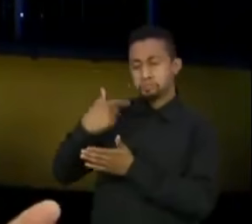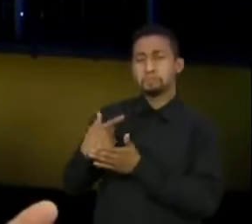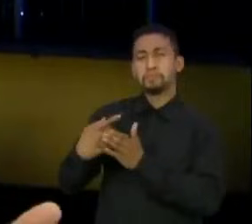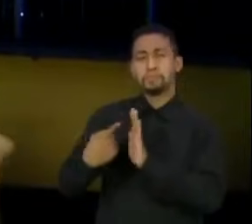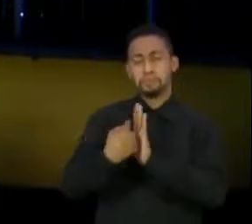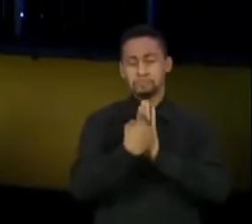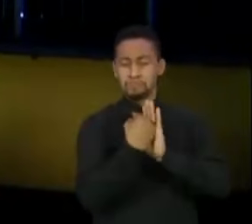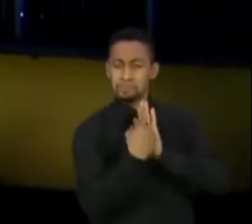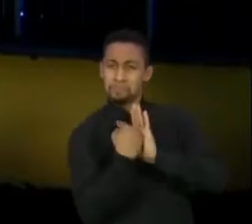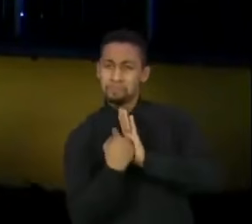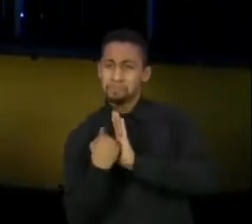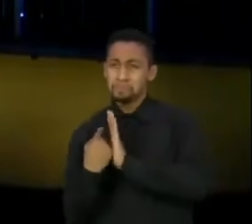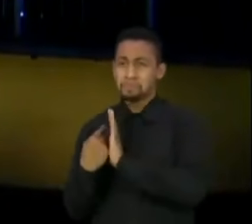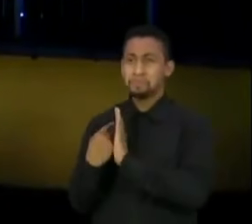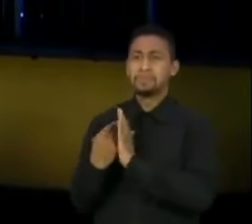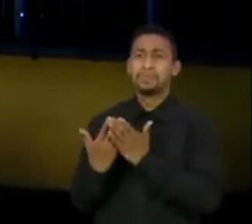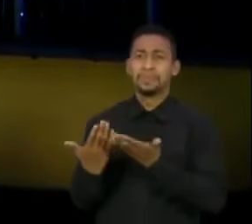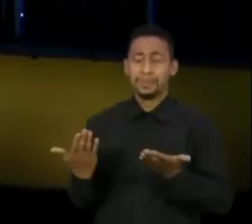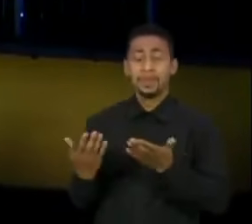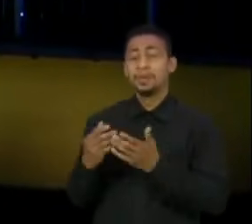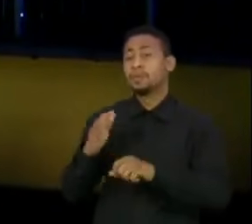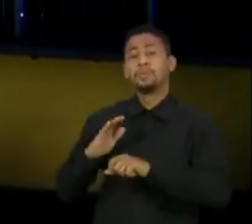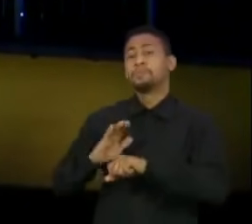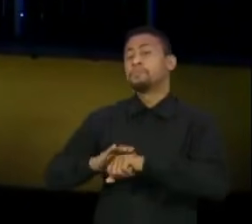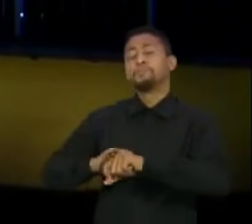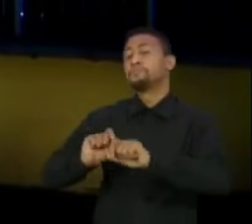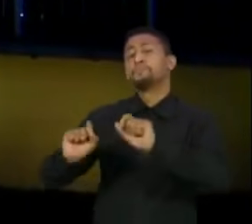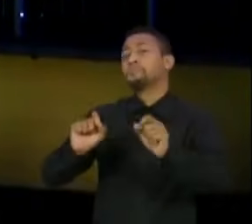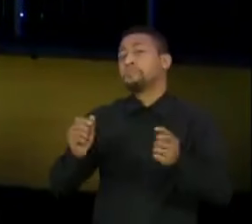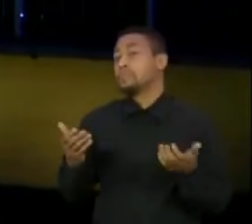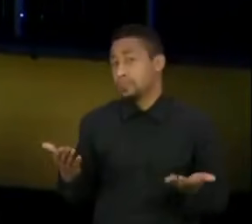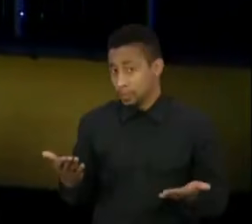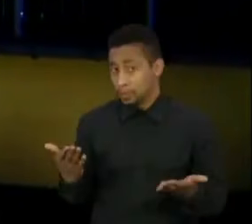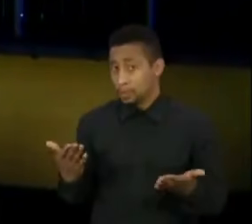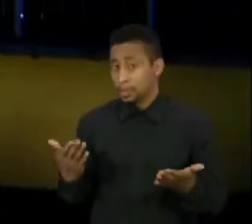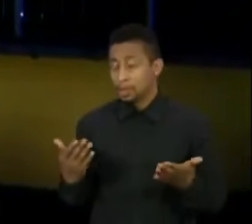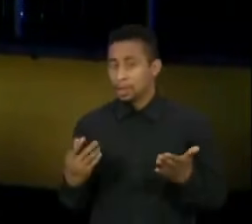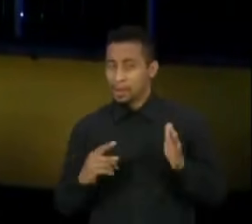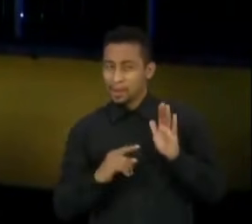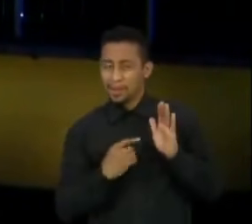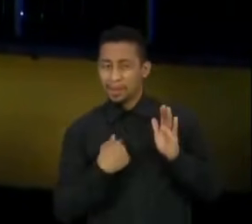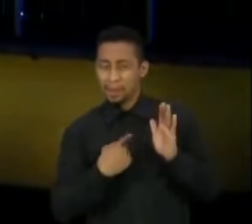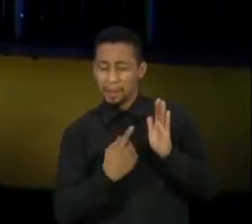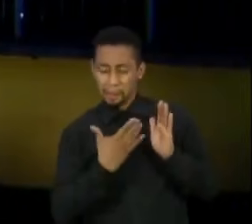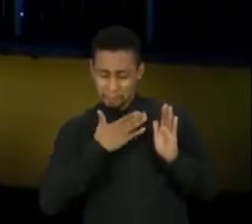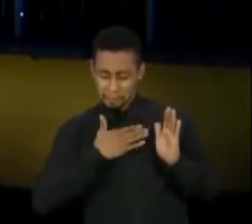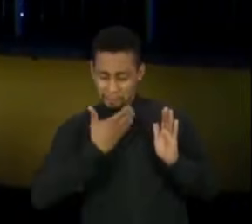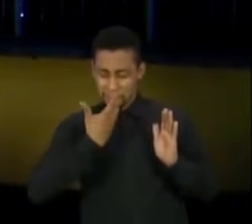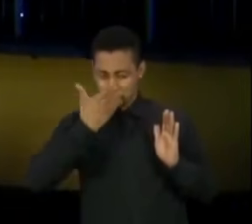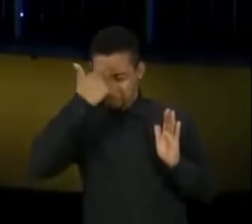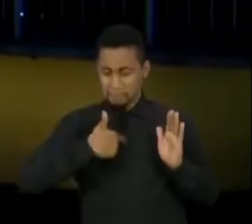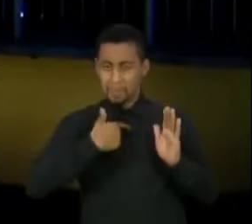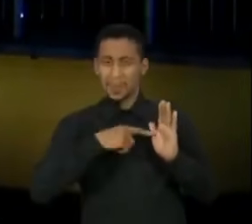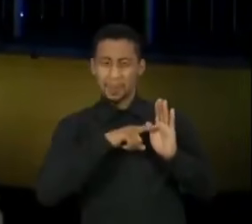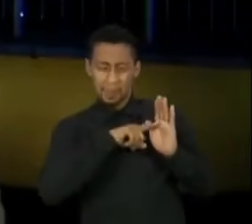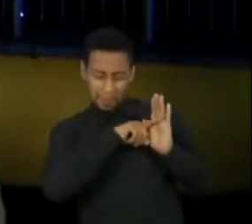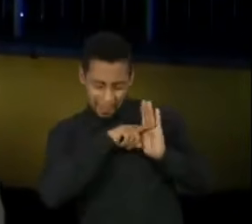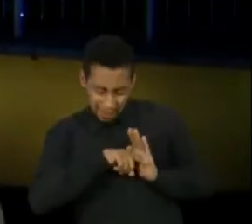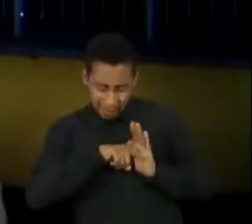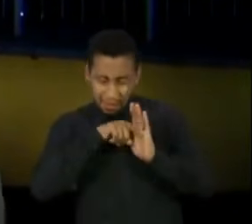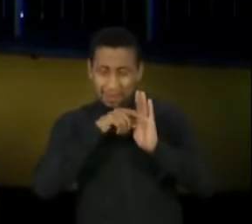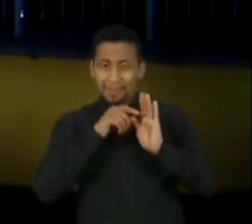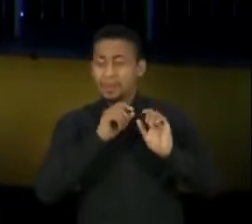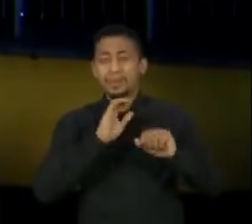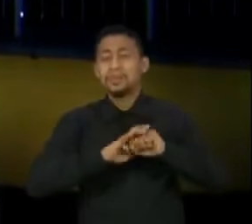múltiplas vezes para que essas multas para as investigações Sem prova absolutamente Sem prova nenhuma